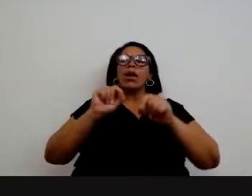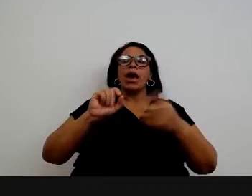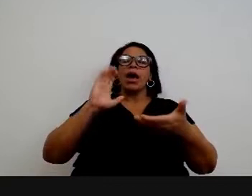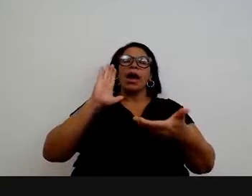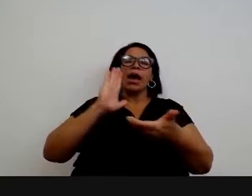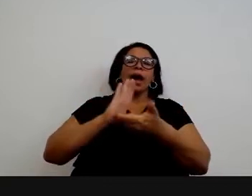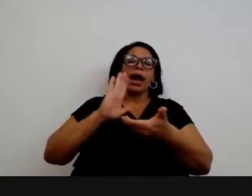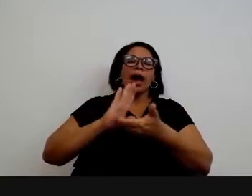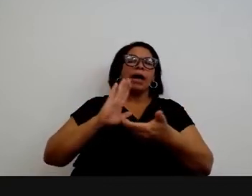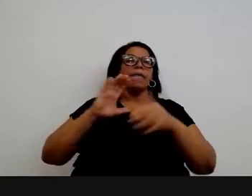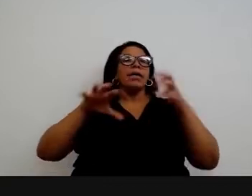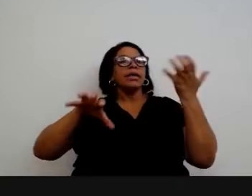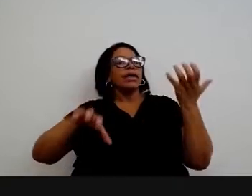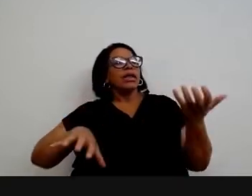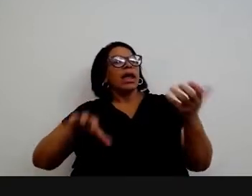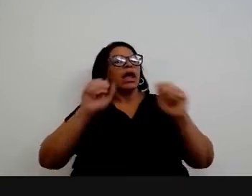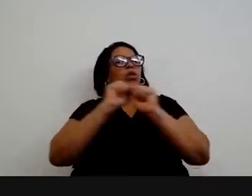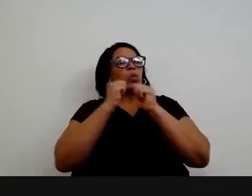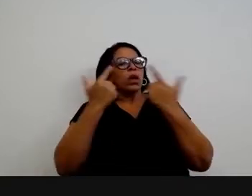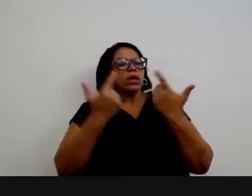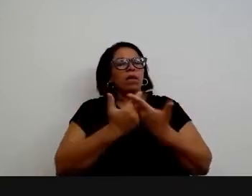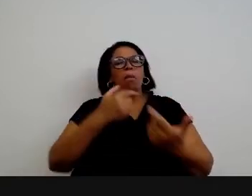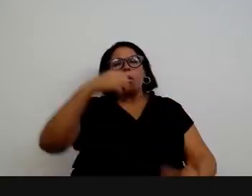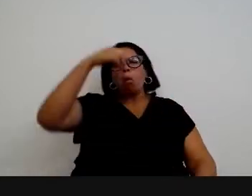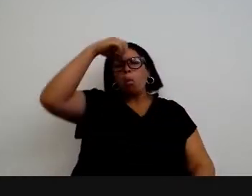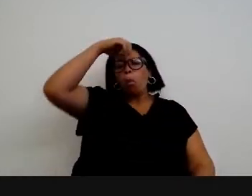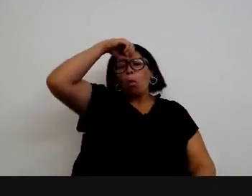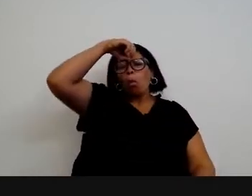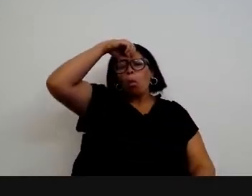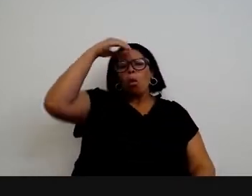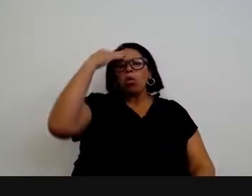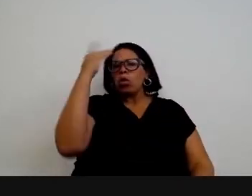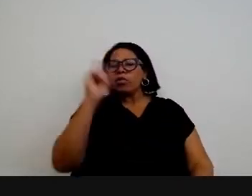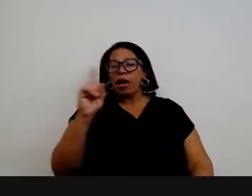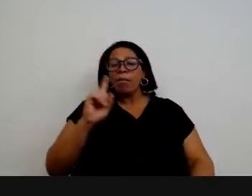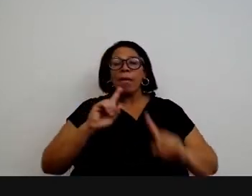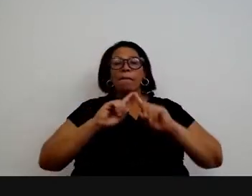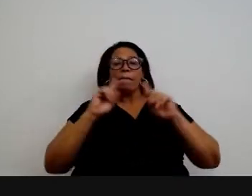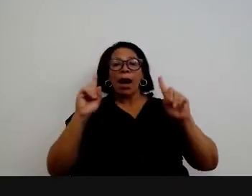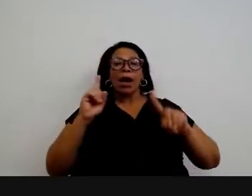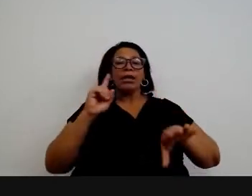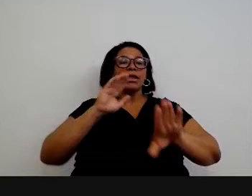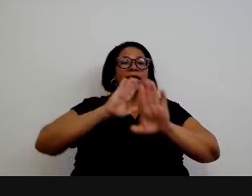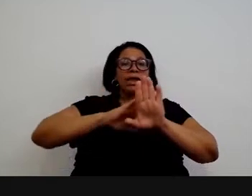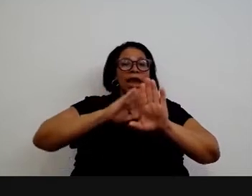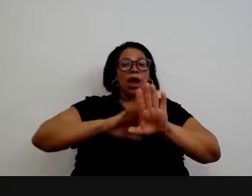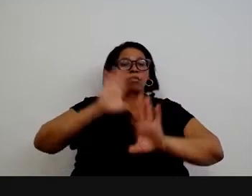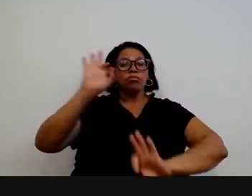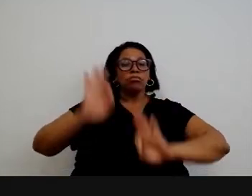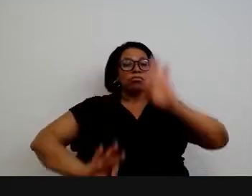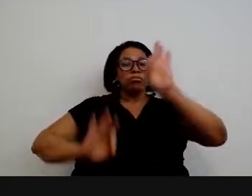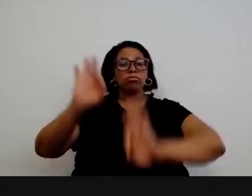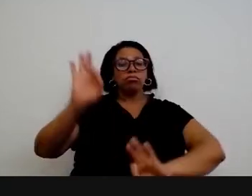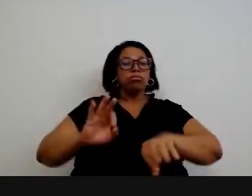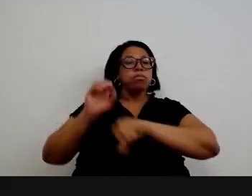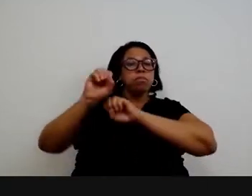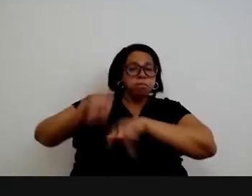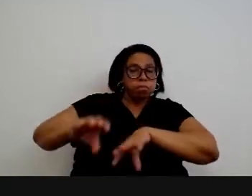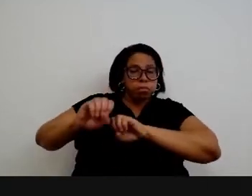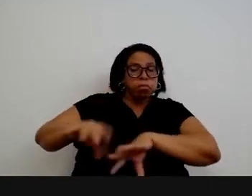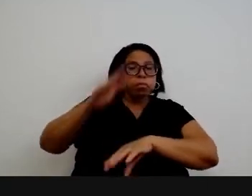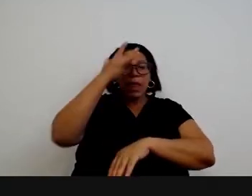num parlamento, ou não sabe o que é um parlamento, o que não é demérito algum, mas o quanto eu preciso preparar essas pessoas. Então, vamos partir dessa ideia